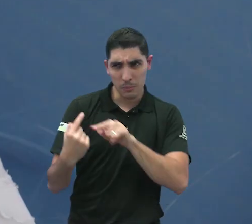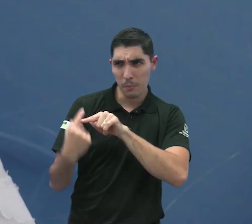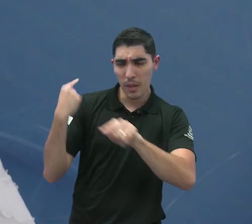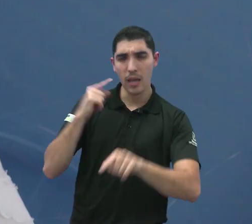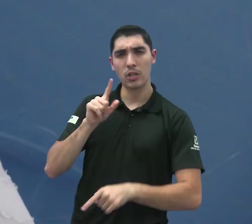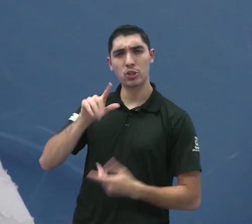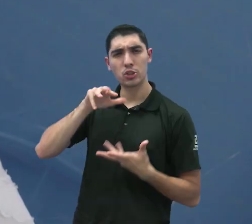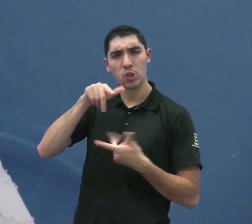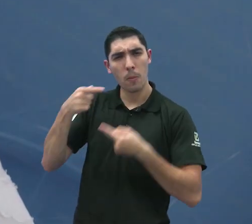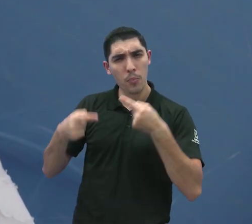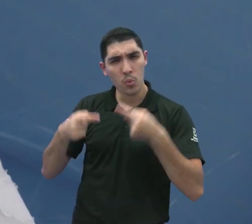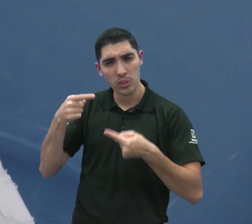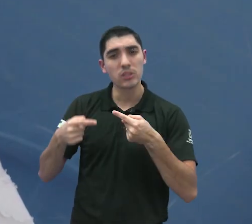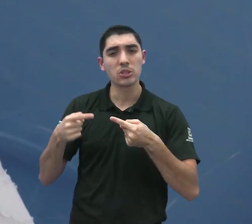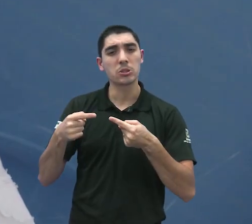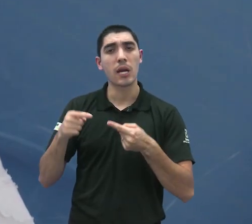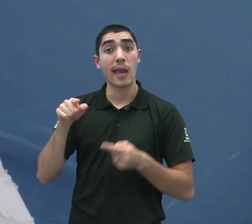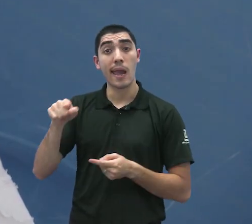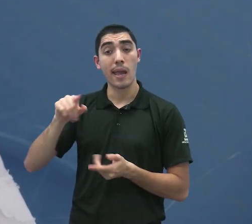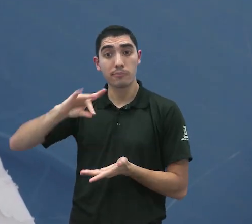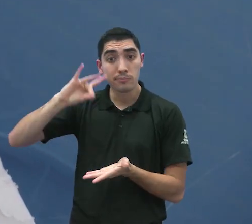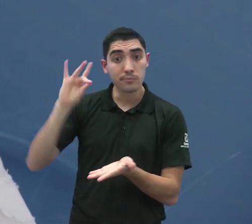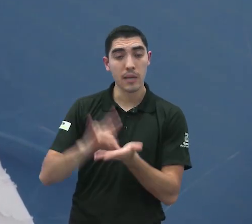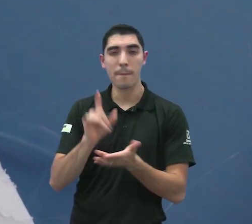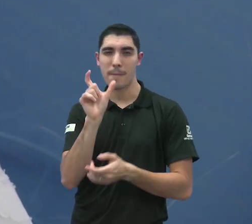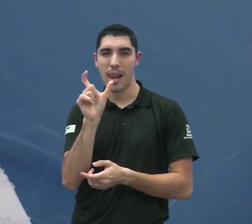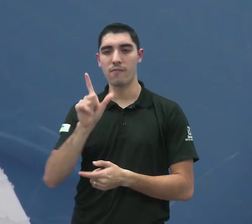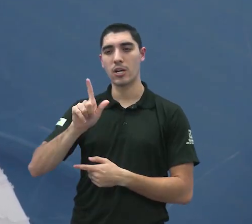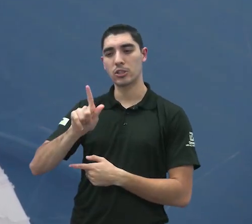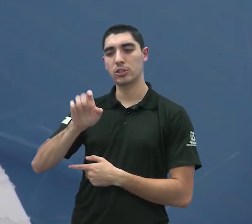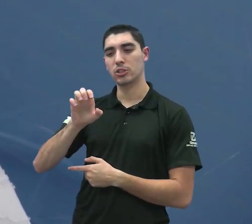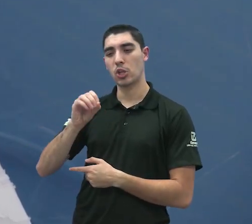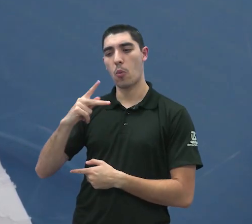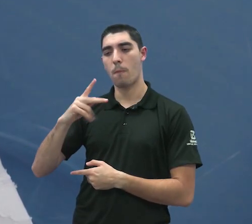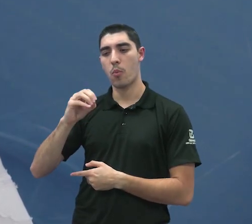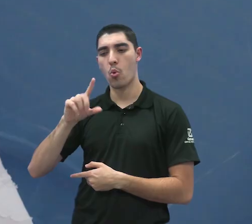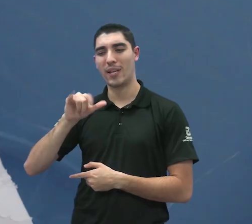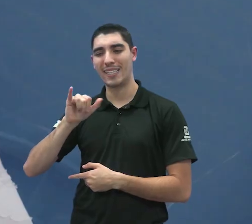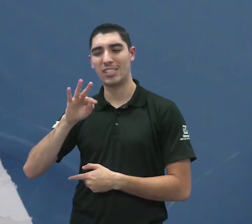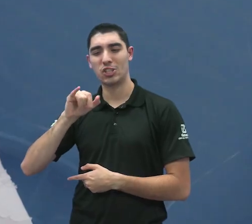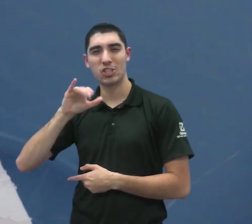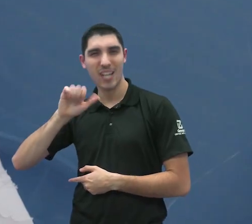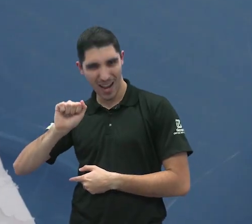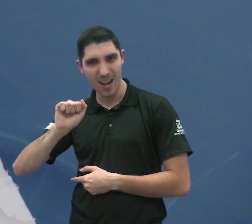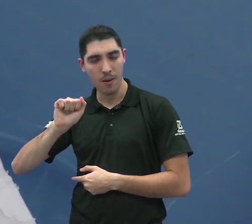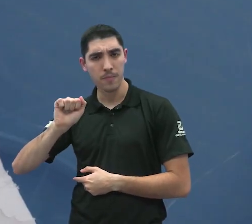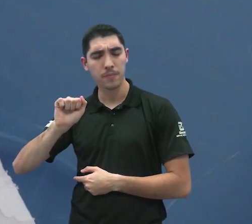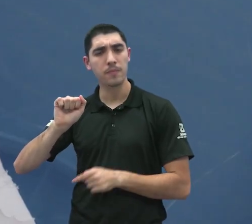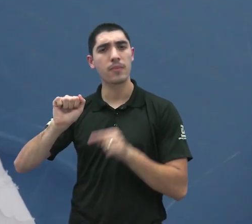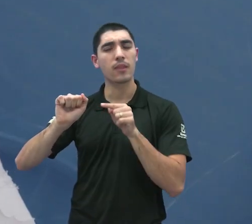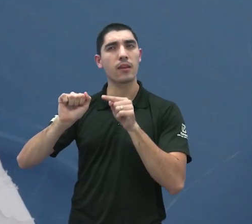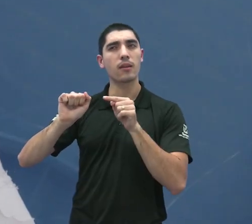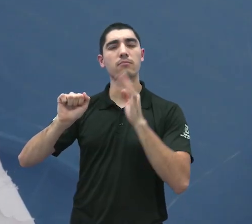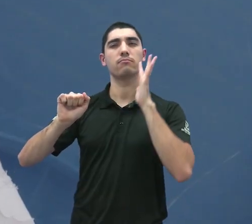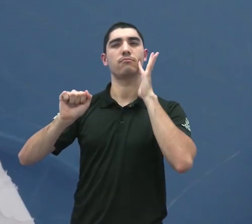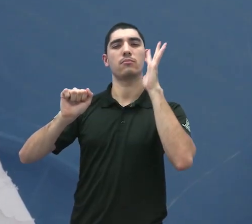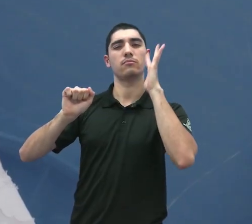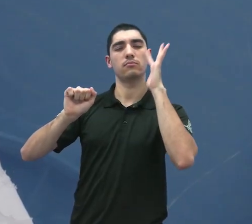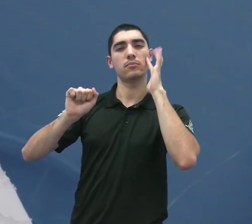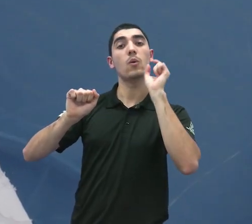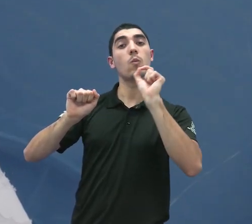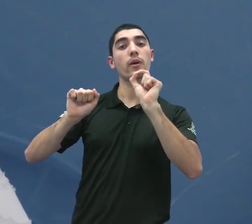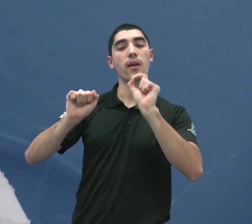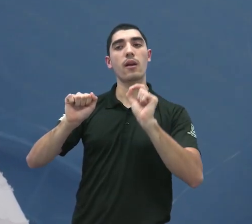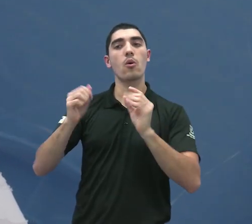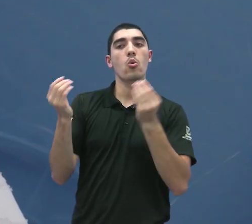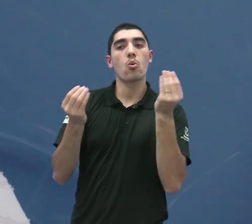no momento em que ela se dá, o termo geopolítica é cunhado, não é? Prevê-se muito a análise